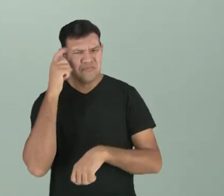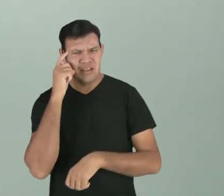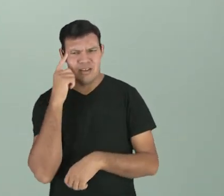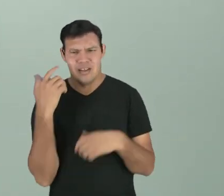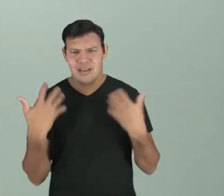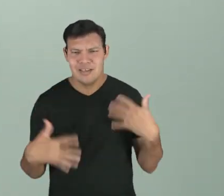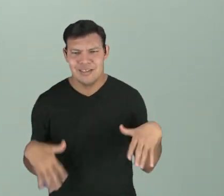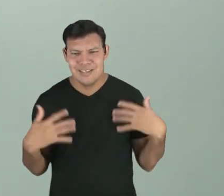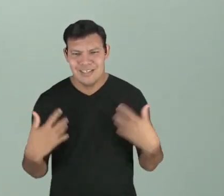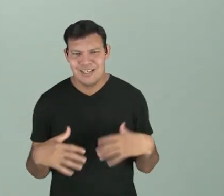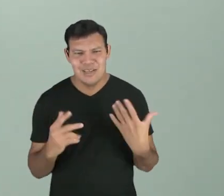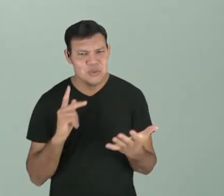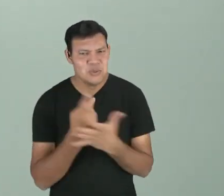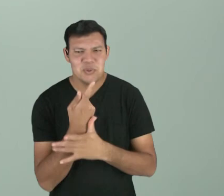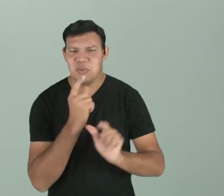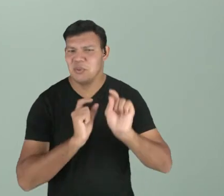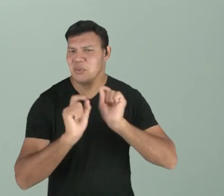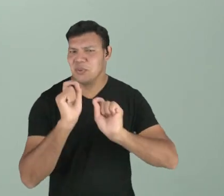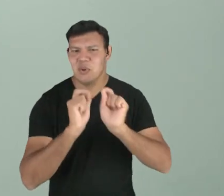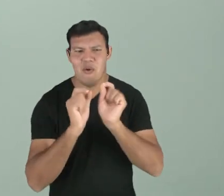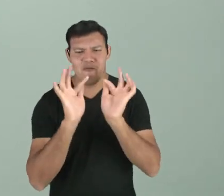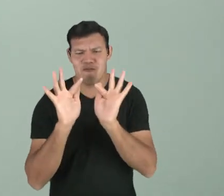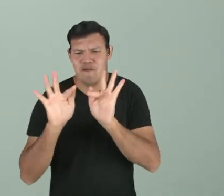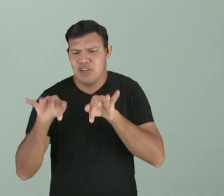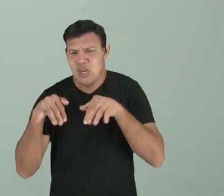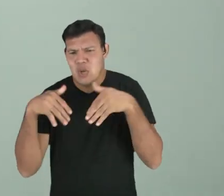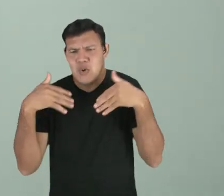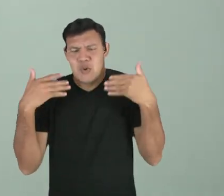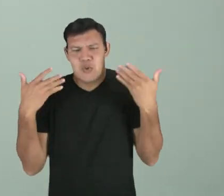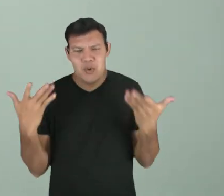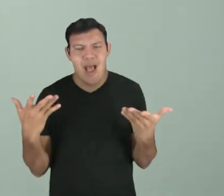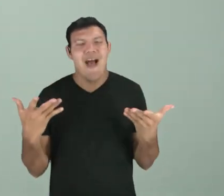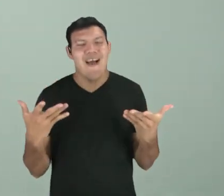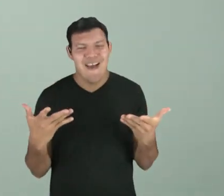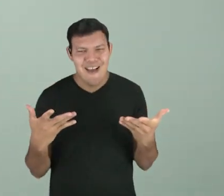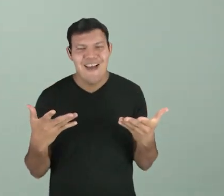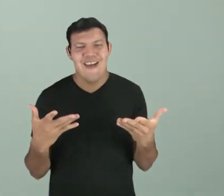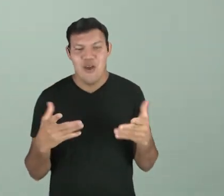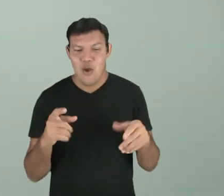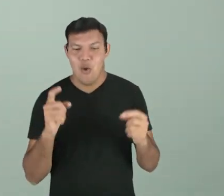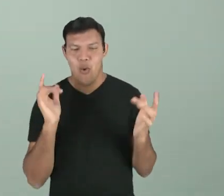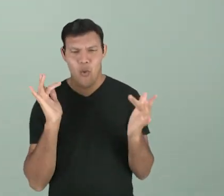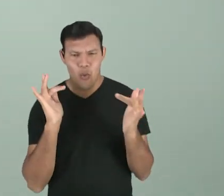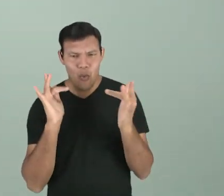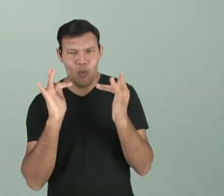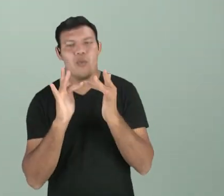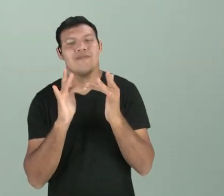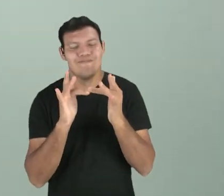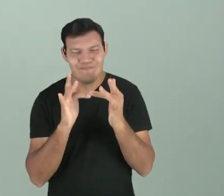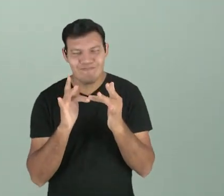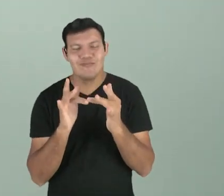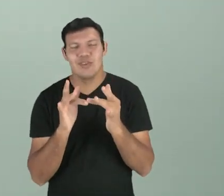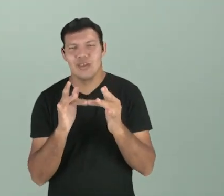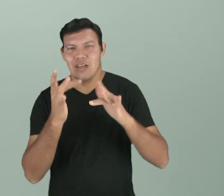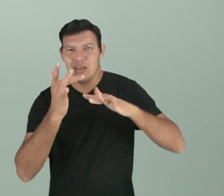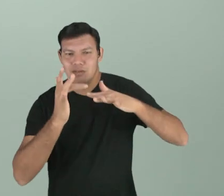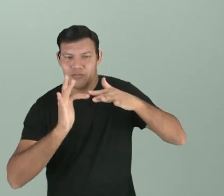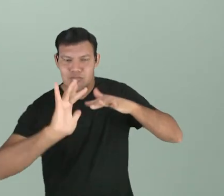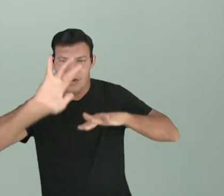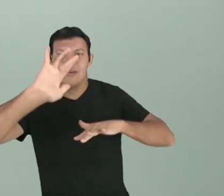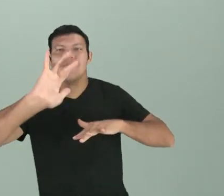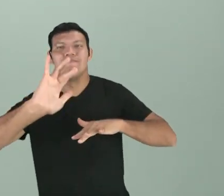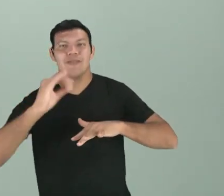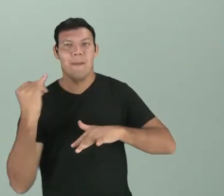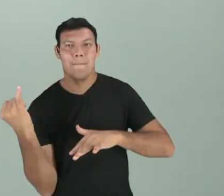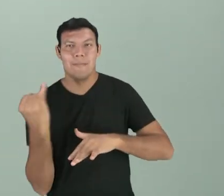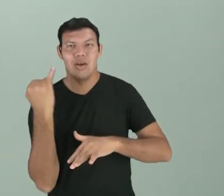a E agora o que que vai acontecer qual vai ser o final dessa história é o ponto culminante do conflito E aí vamos ao